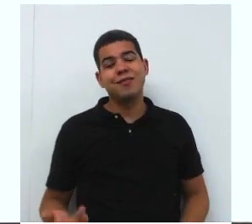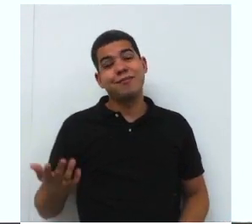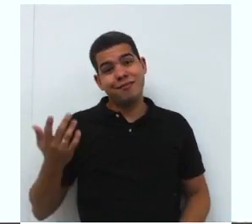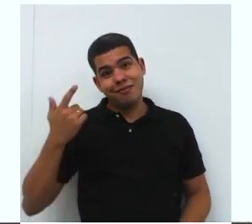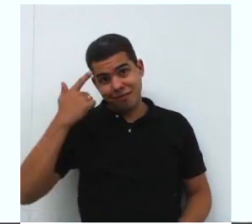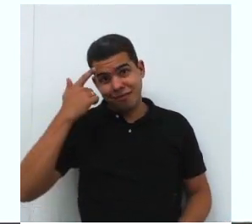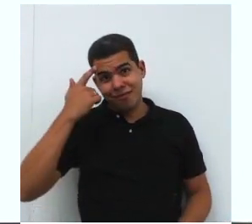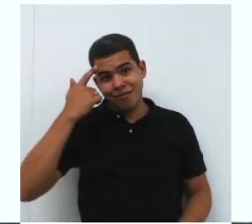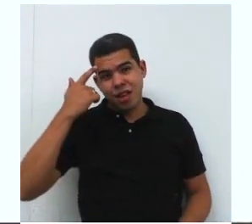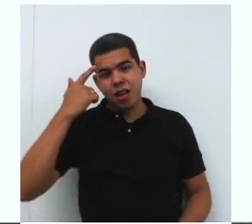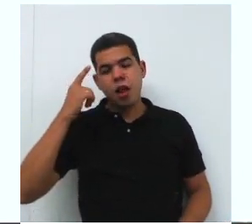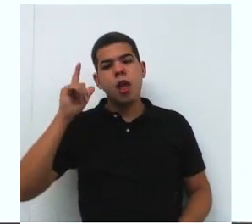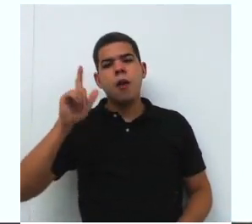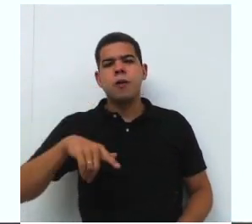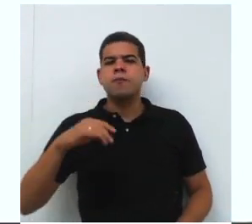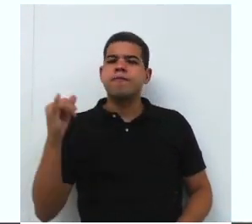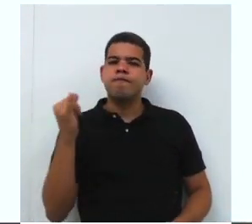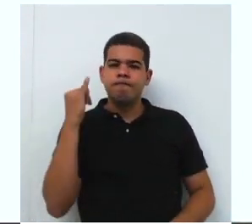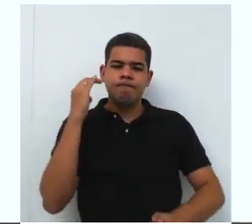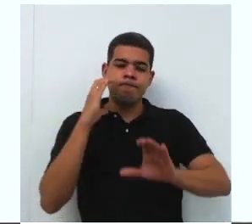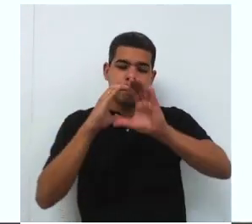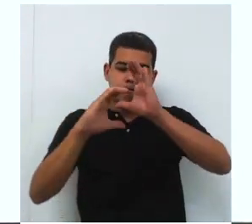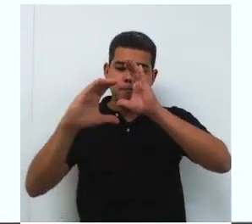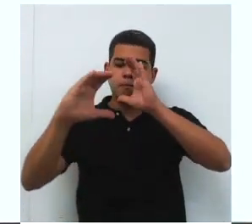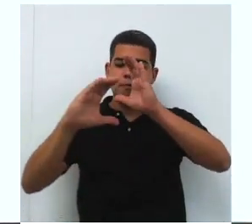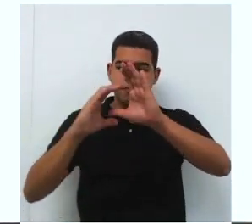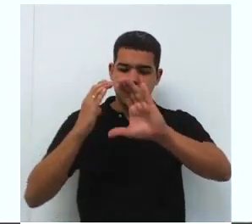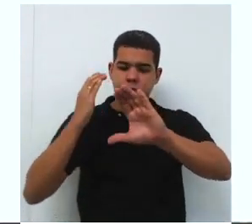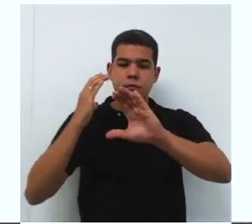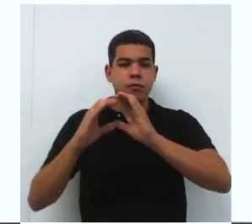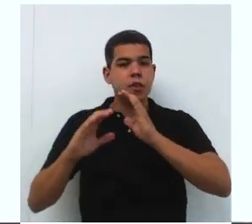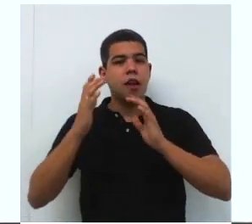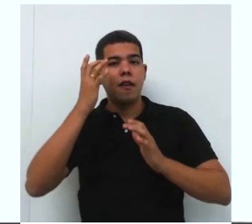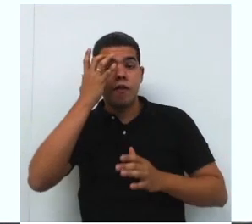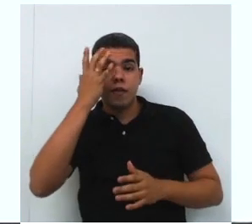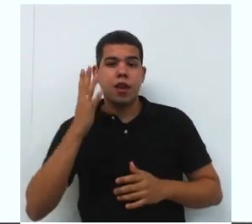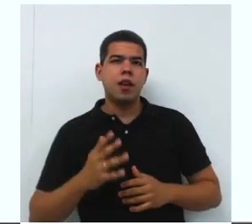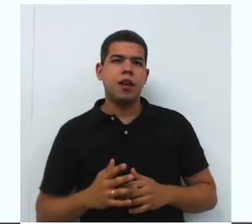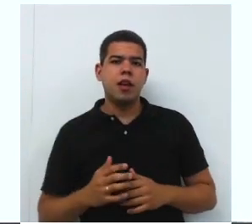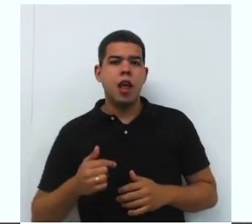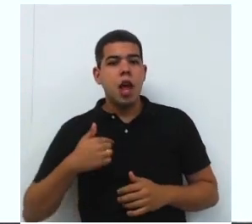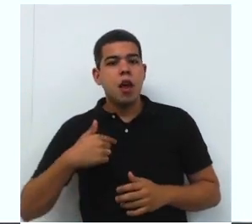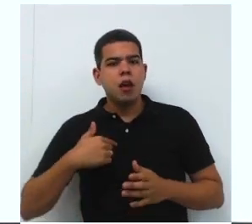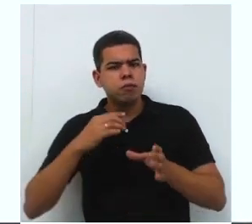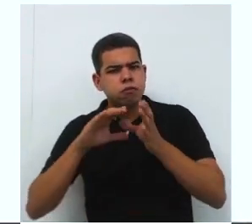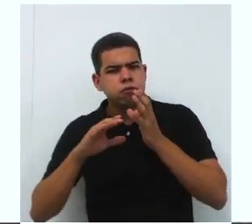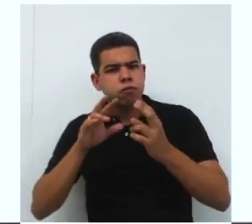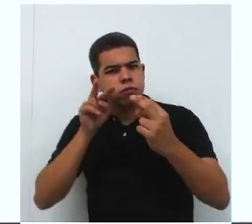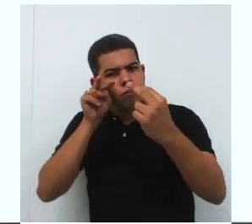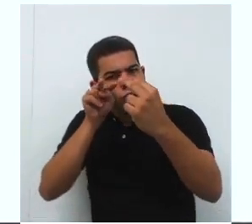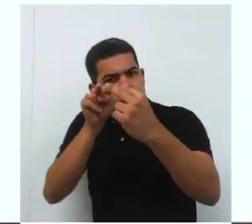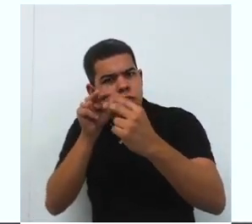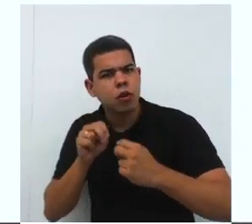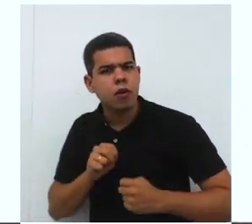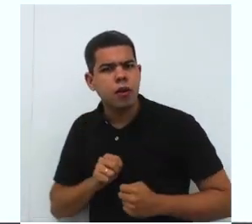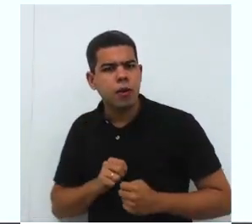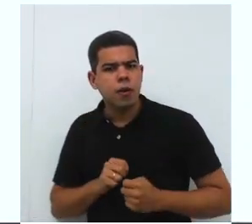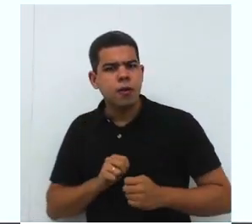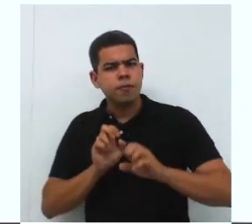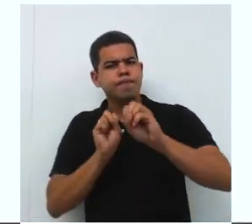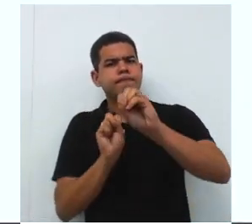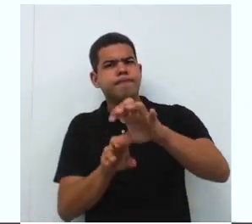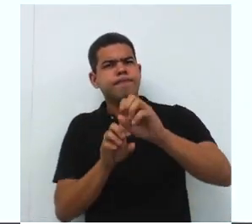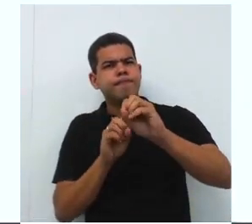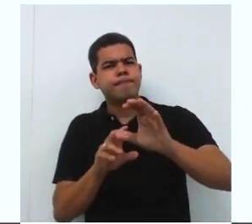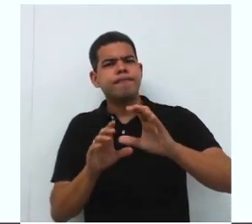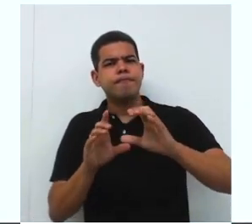essencial. Comunicar. Se eu me comuniquei, eu olho no olho com vocês, eu fiz uma